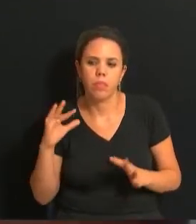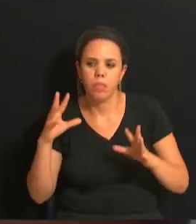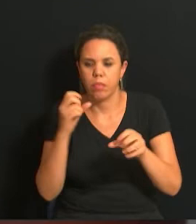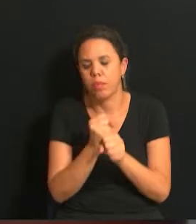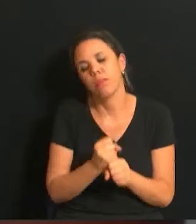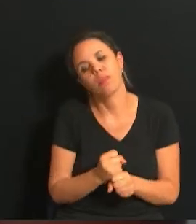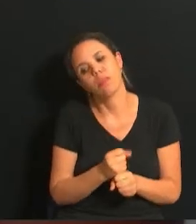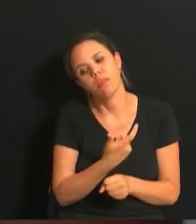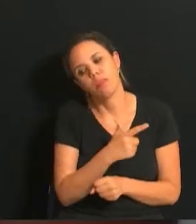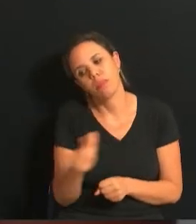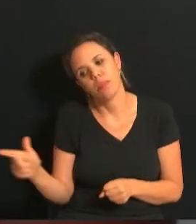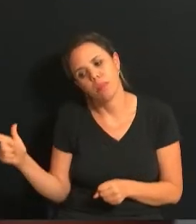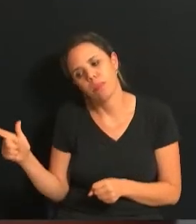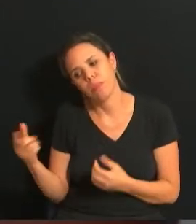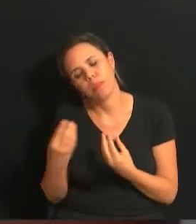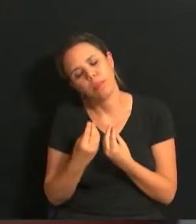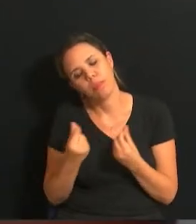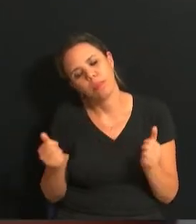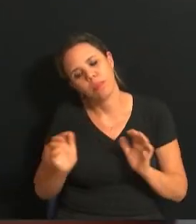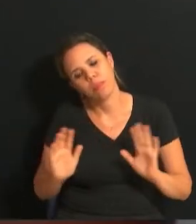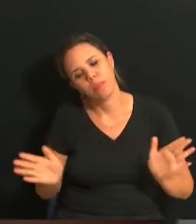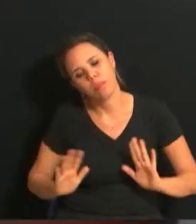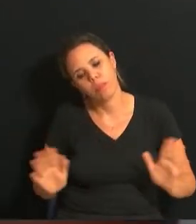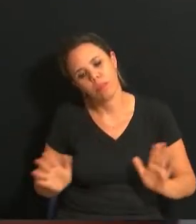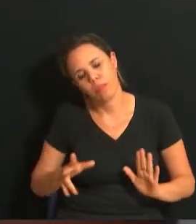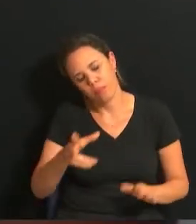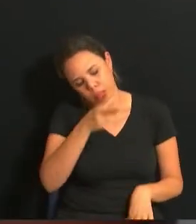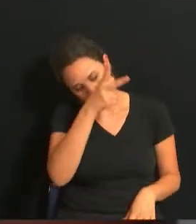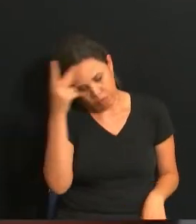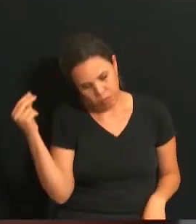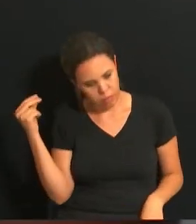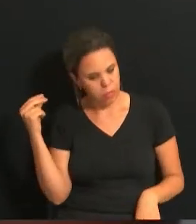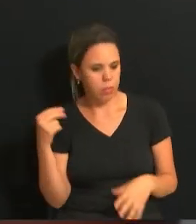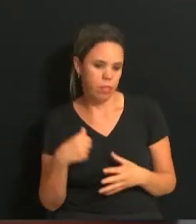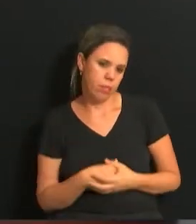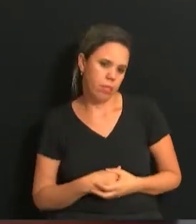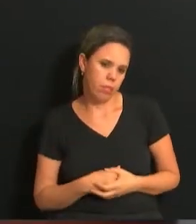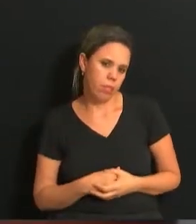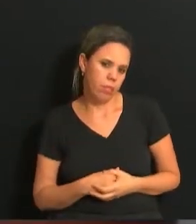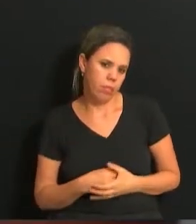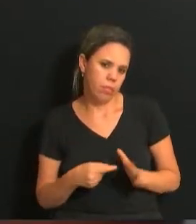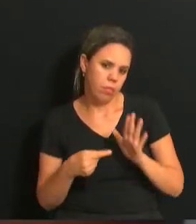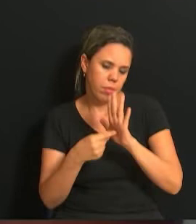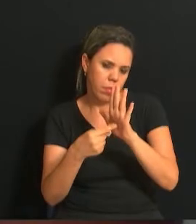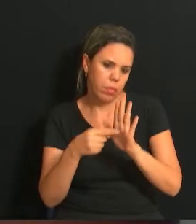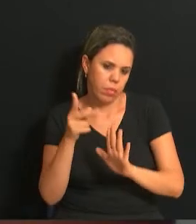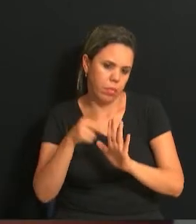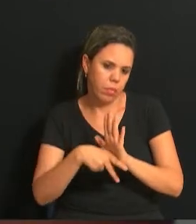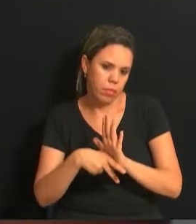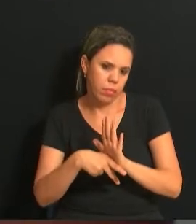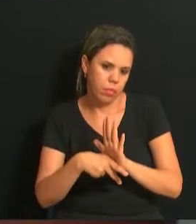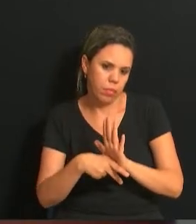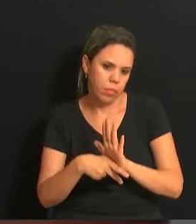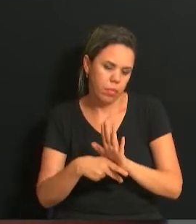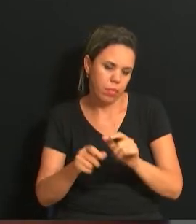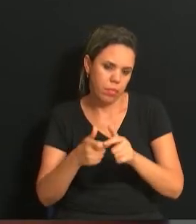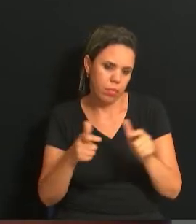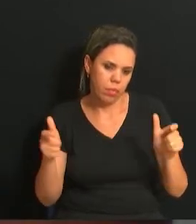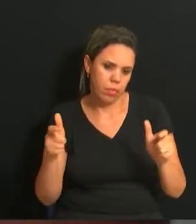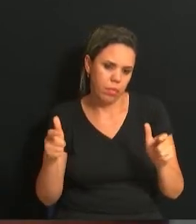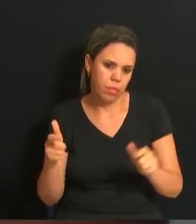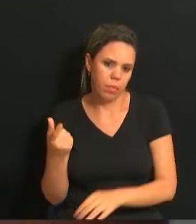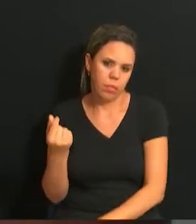não teve nenhuma sensibilidade do prefeito de apresentar aí projetos, de fato, de ampliar